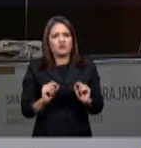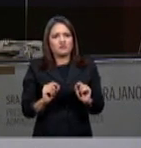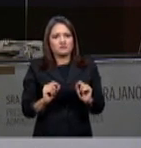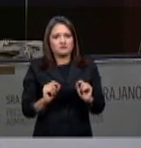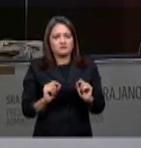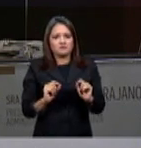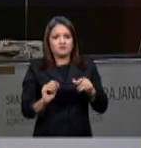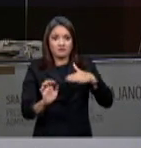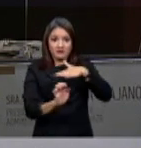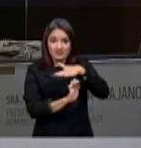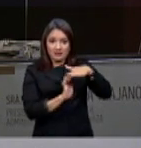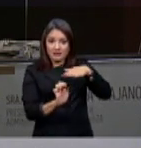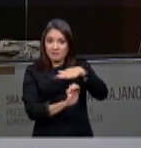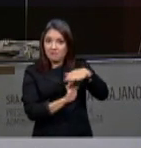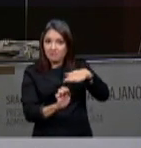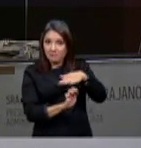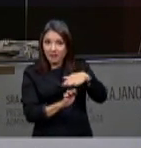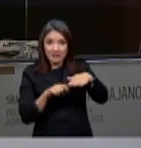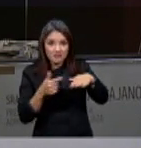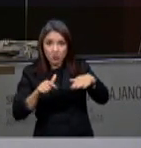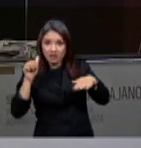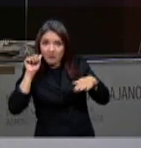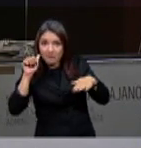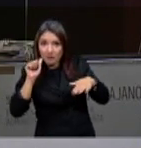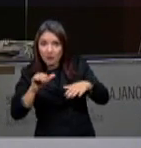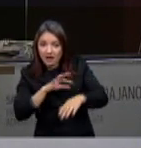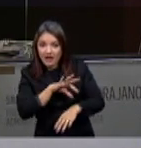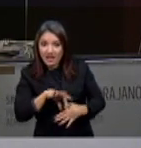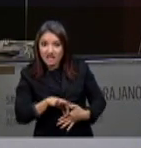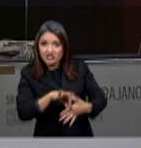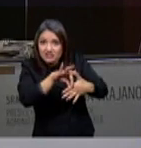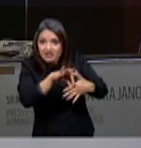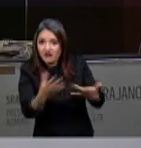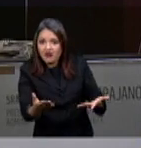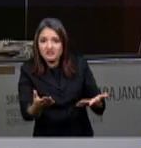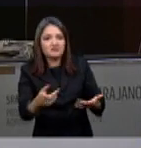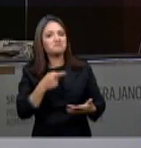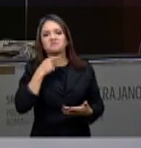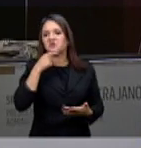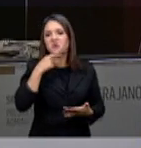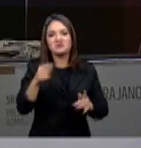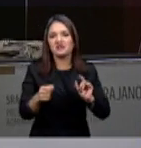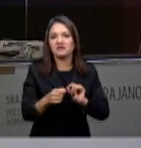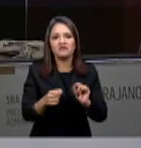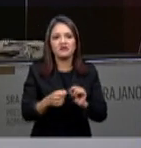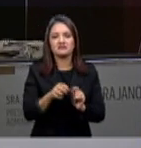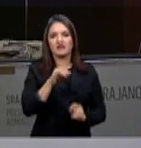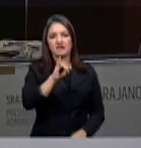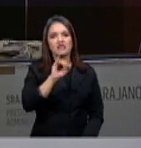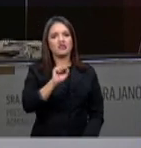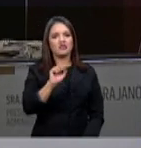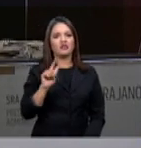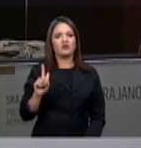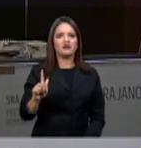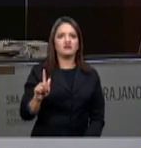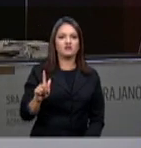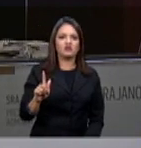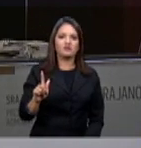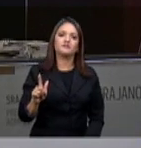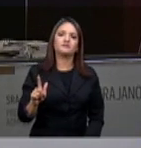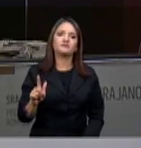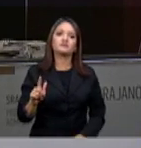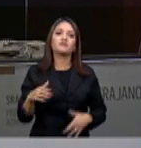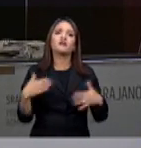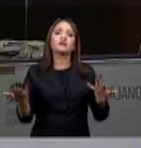empresa que não tem mulher no comando ela não vai conseguir fazer o PSG que tá aí trazer eles